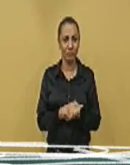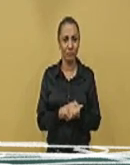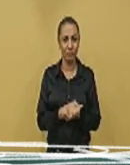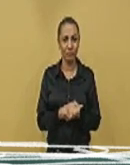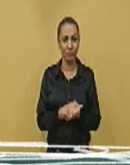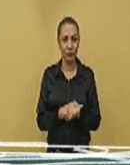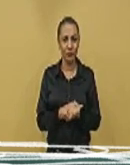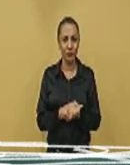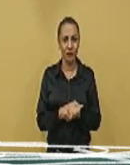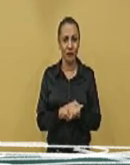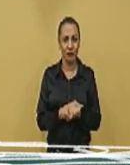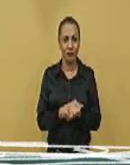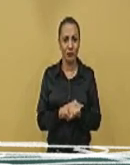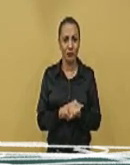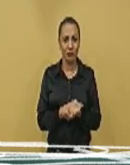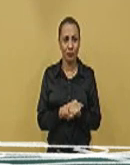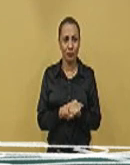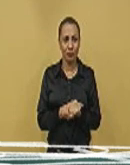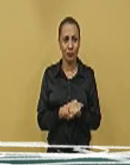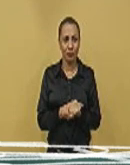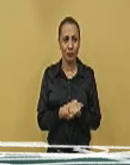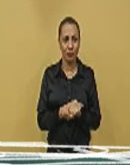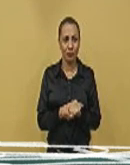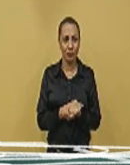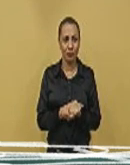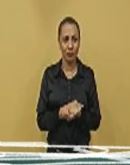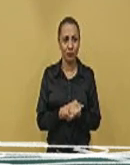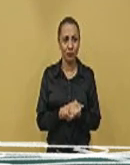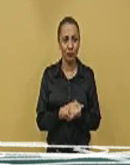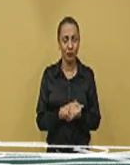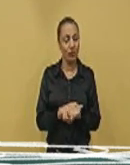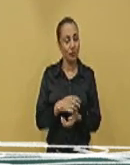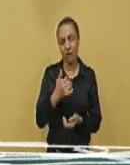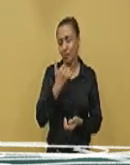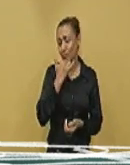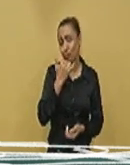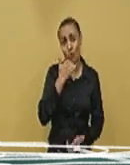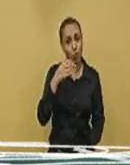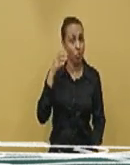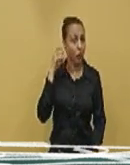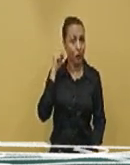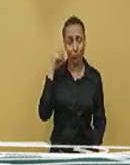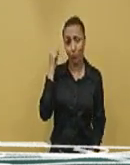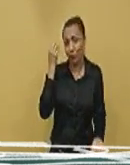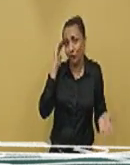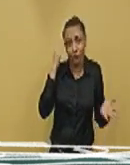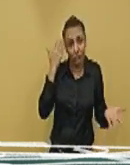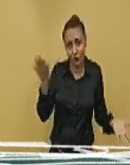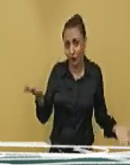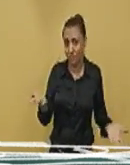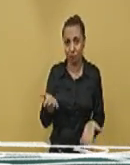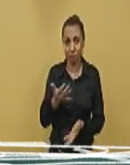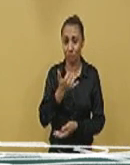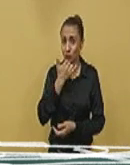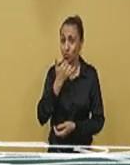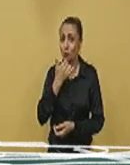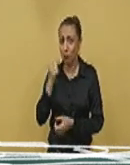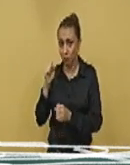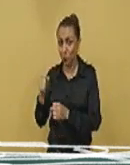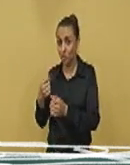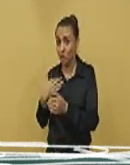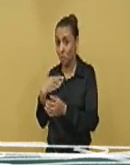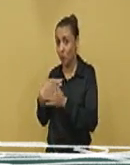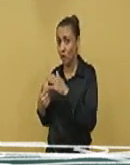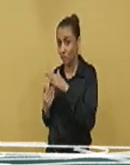Gislaine, eu vou te dar tempo do meu tempo para acabar a pergunta, porque eu não ouvi, desculpa. Ela pode usar do meu tempo. Pode vir. Pode.